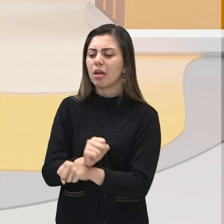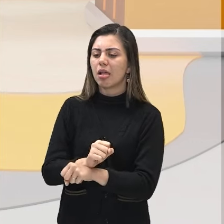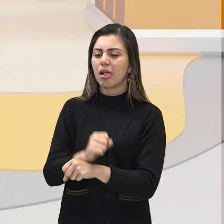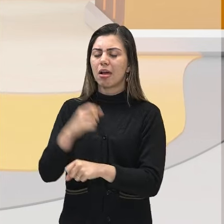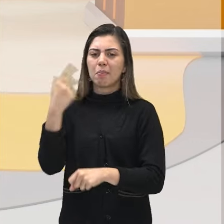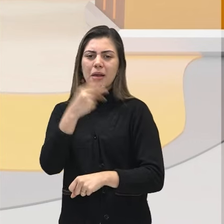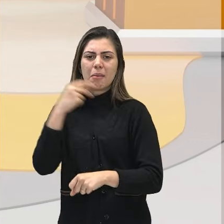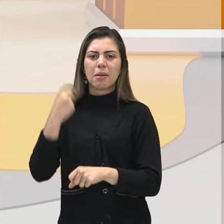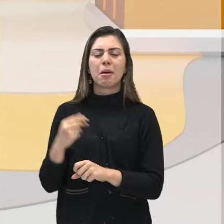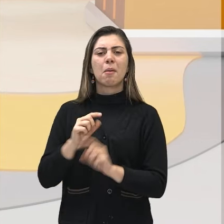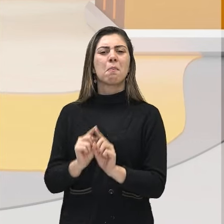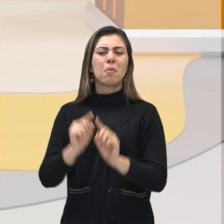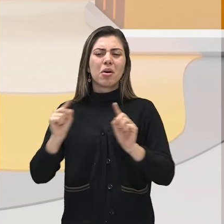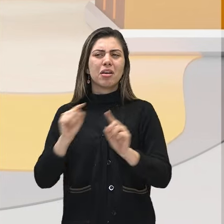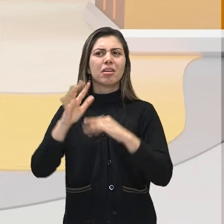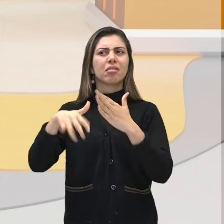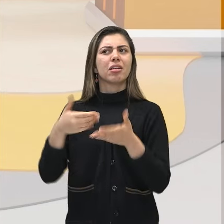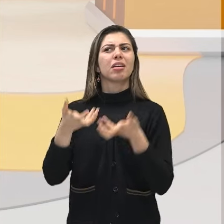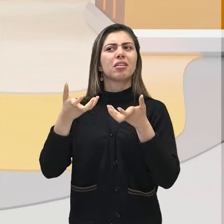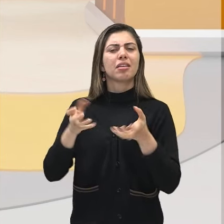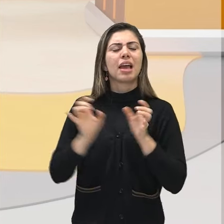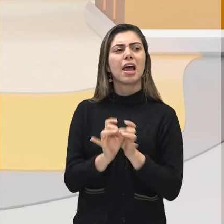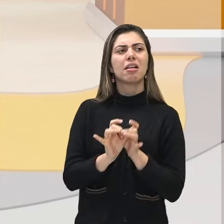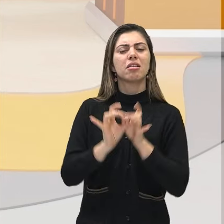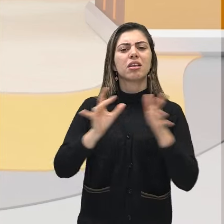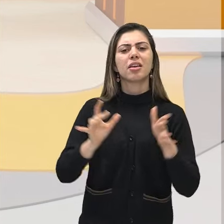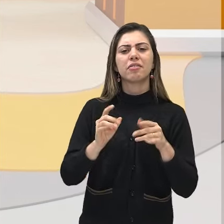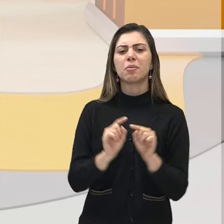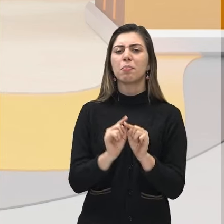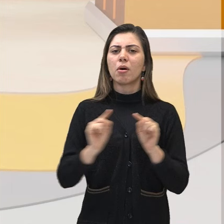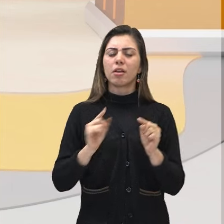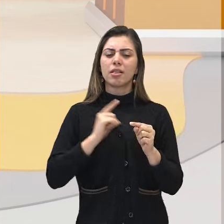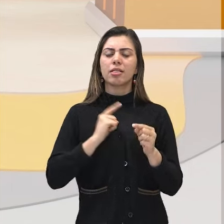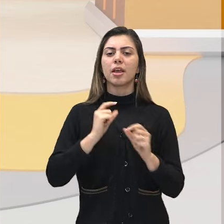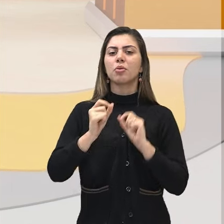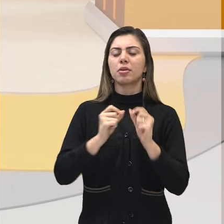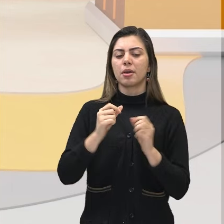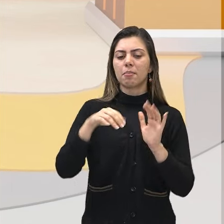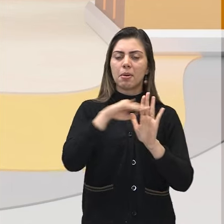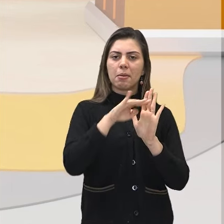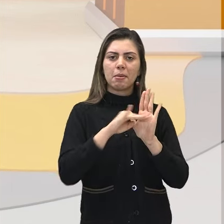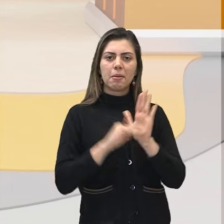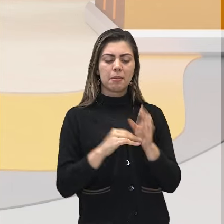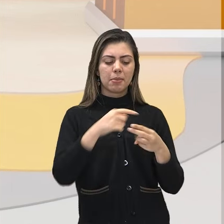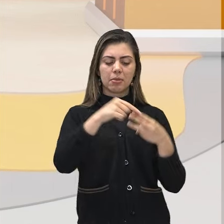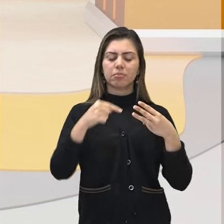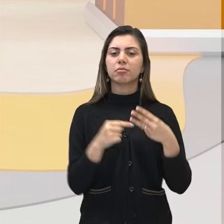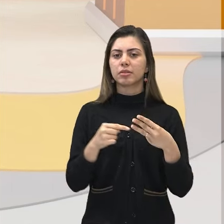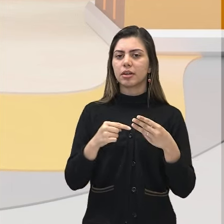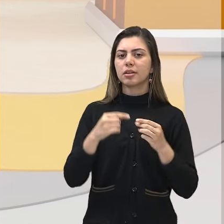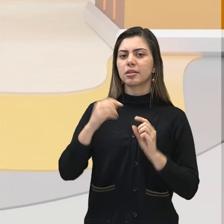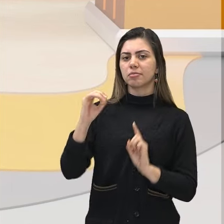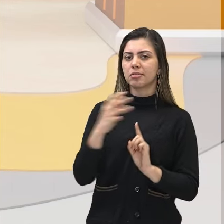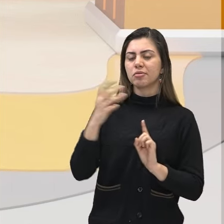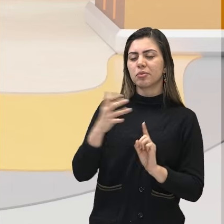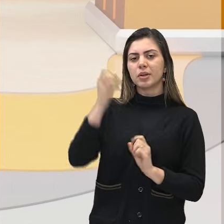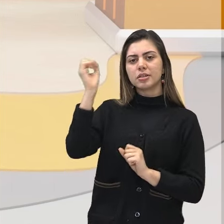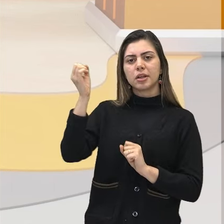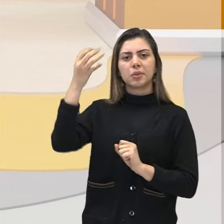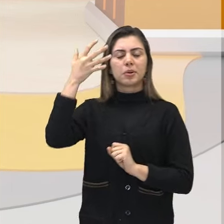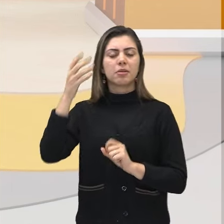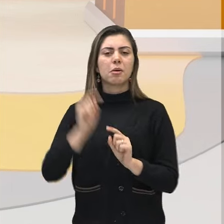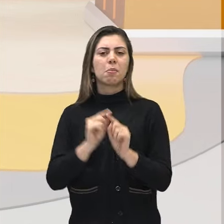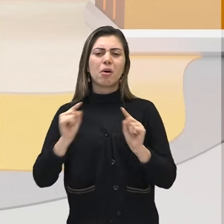tornar-se república e a base desses princípios fundamentais do iluminismo e ainda se manter a